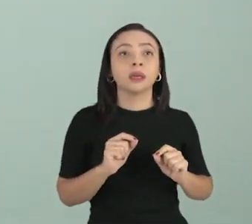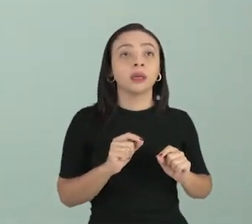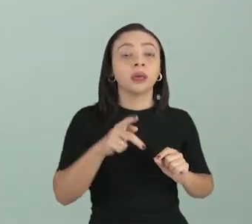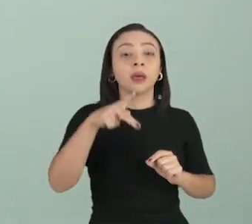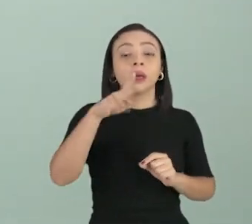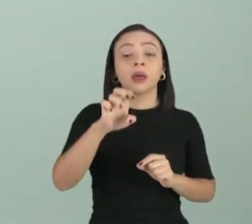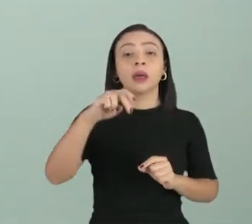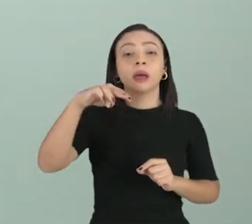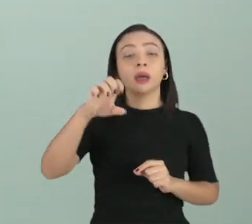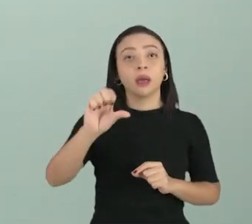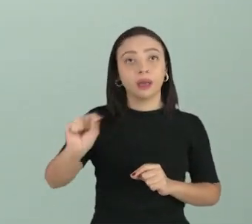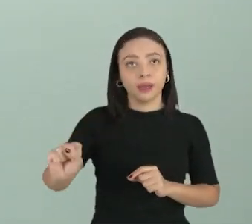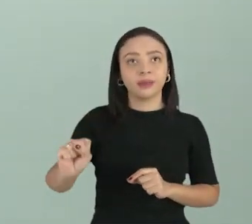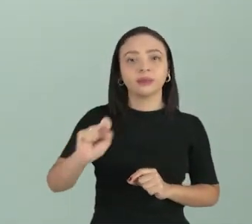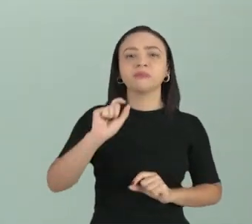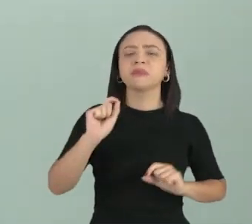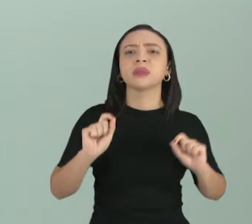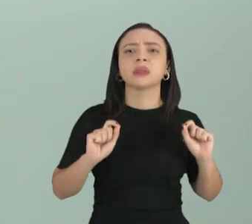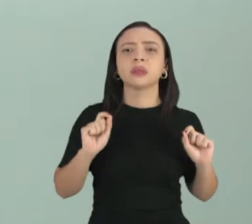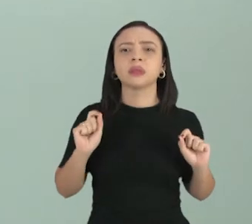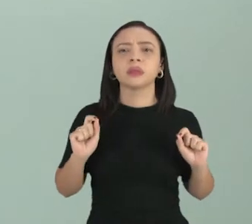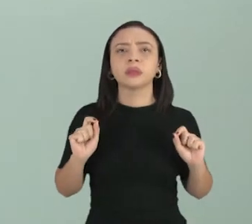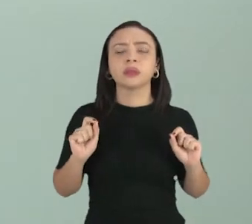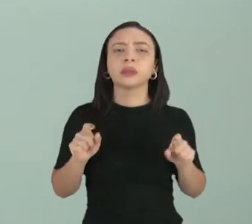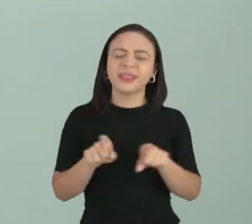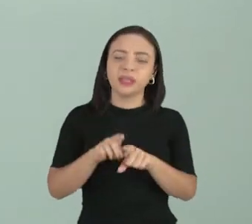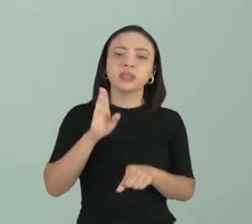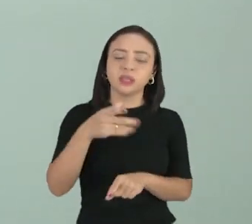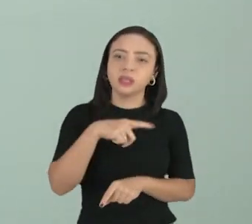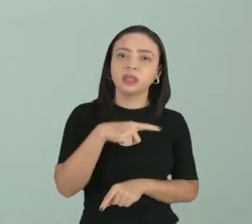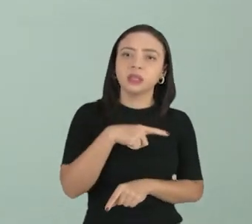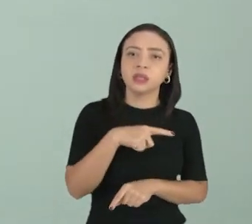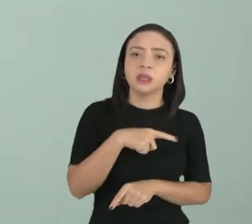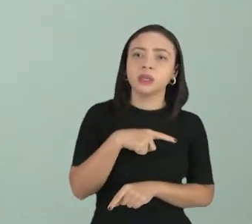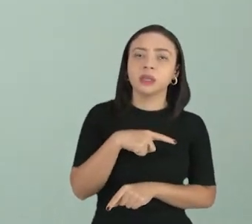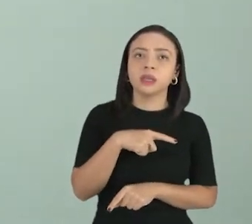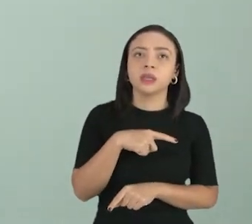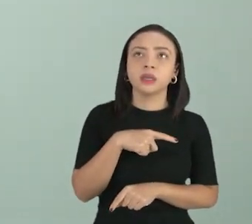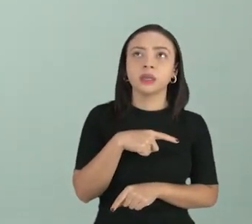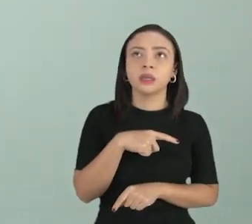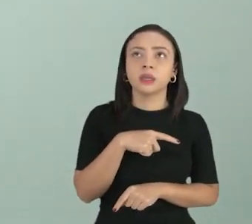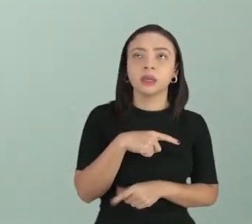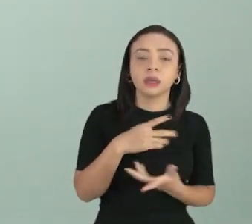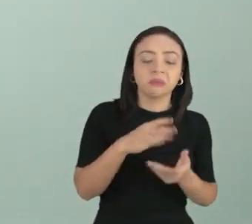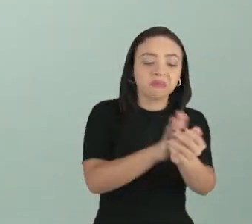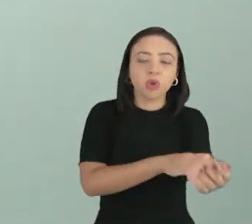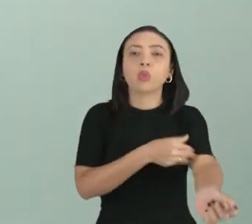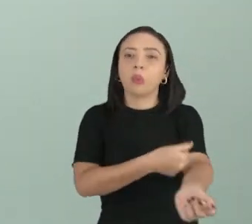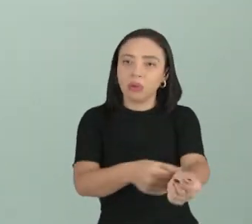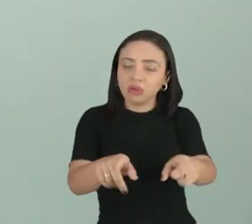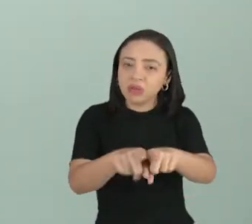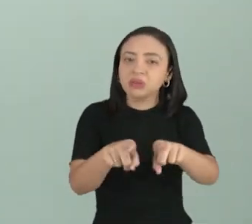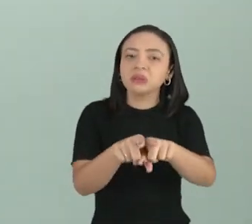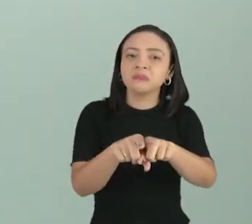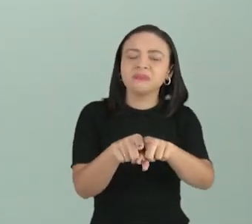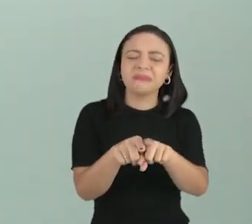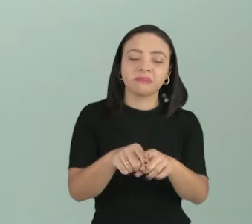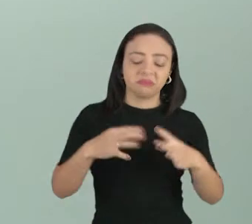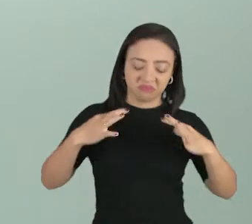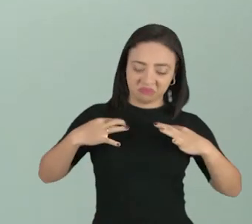Kaxinawás, que são trazidos muitas vezes dentro de quê? Na pintura corporal, nas